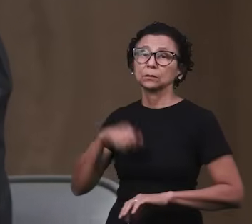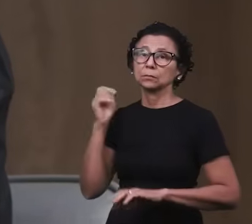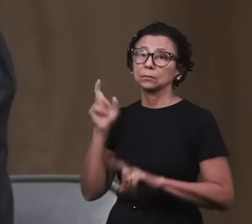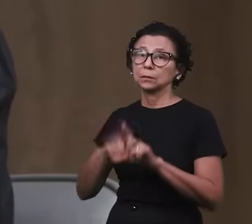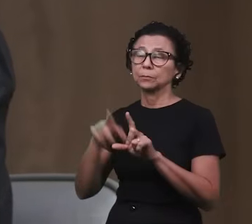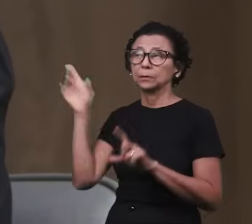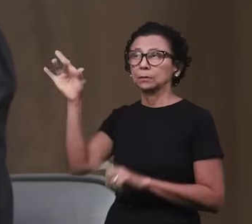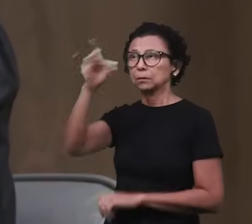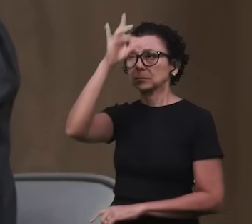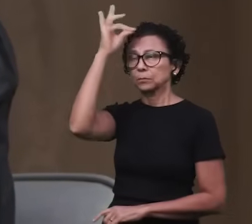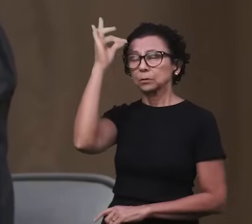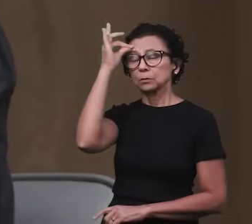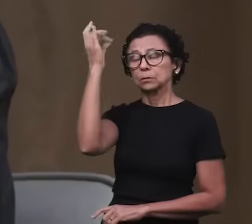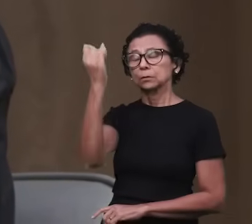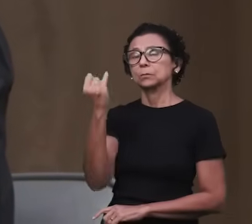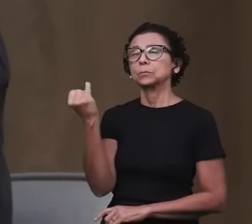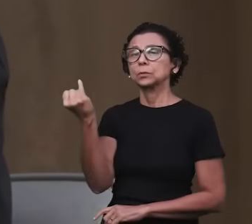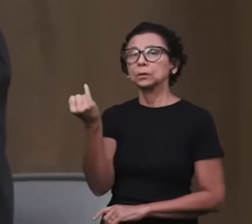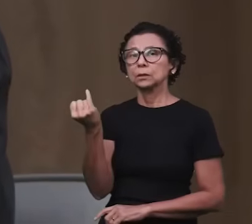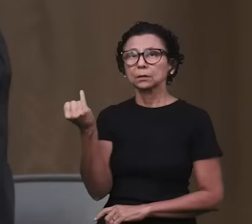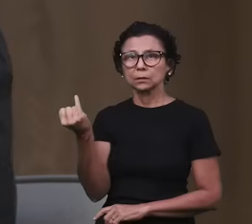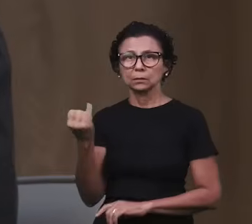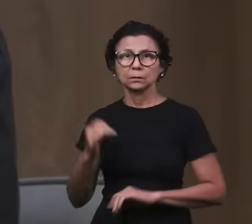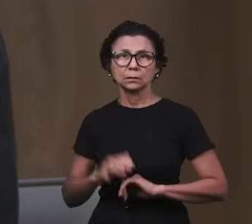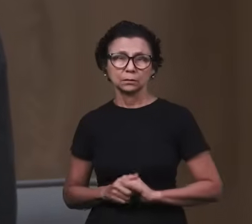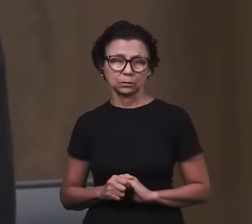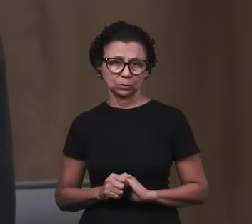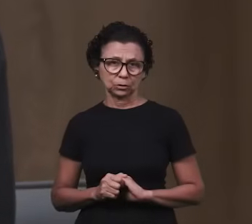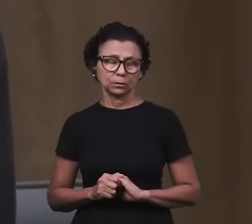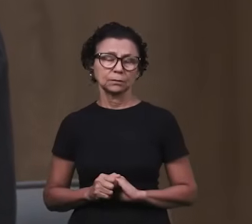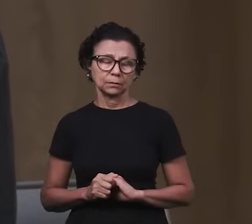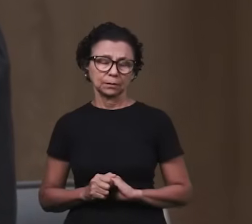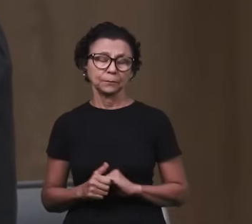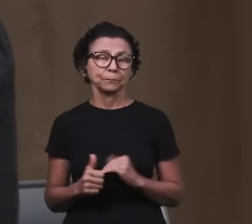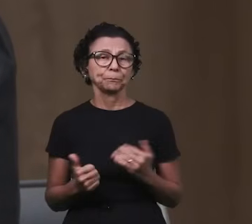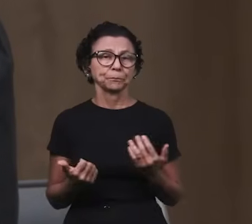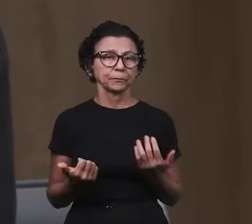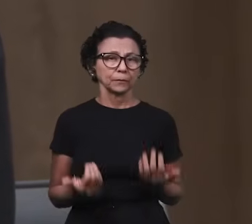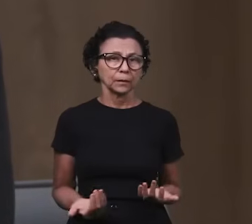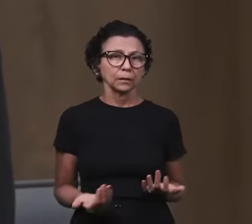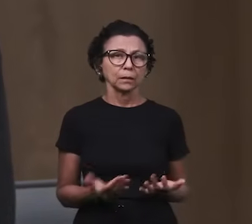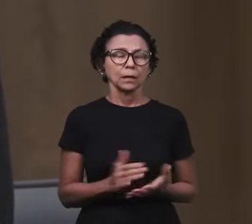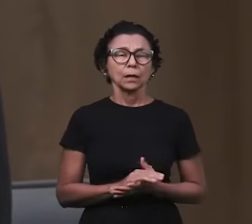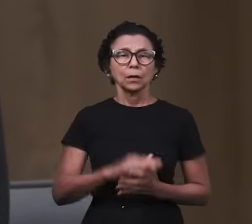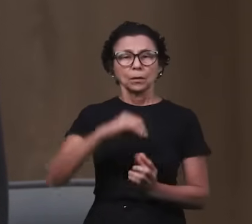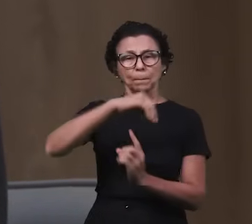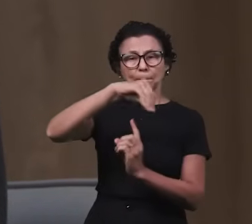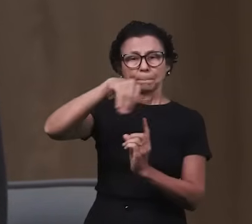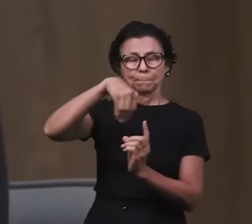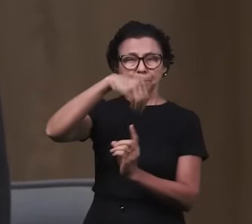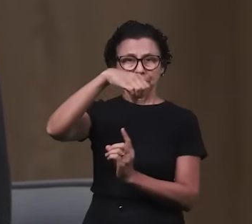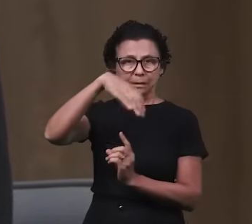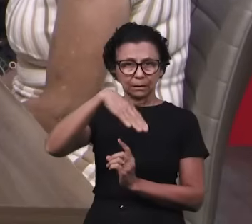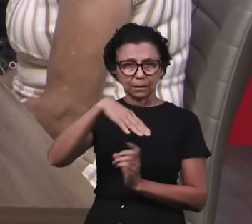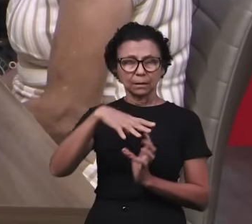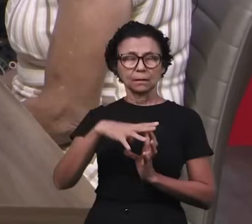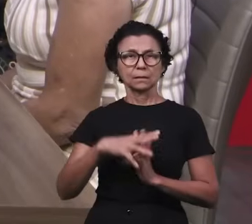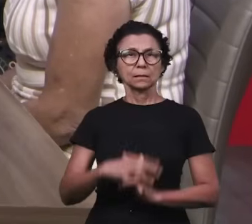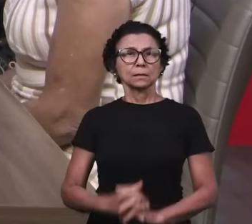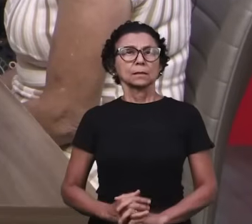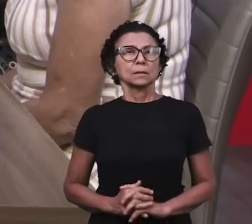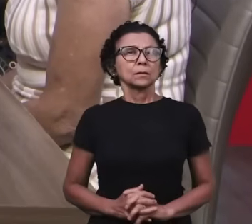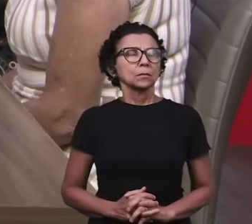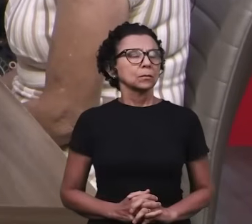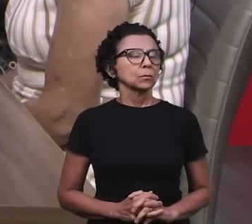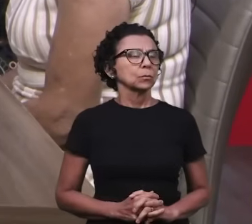principal importância dessa ação que nós estamos tratando. Então, nós quando falamos do recurso da graça, o pastor Clipper, no